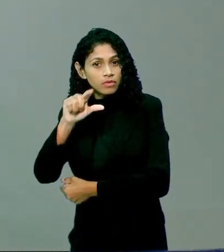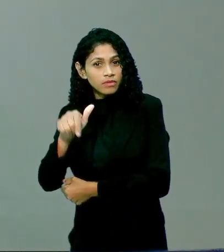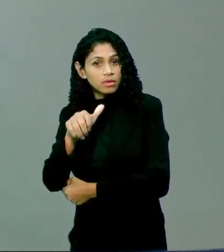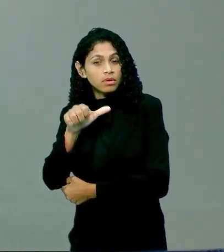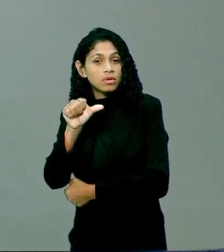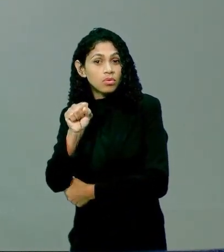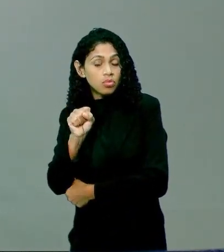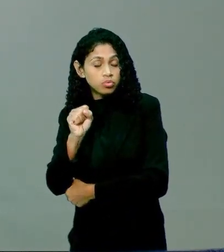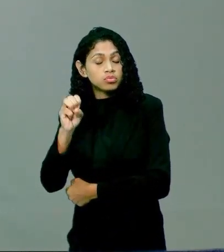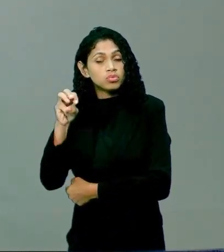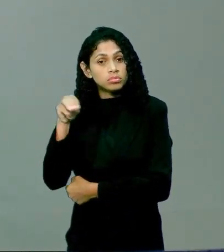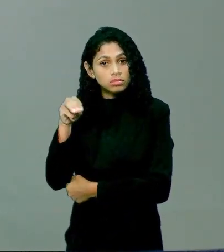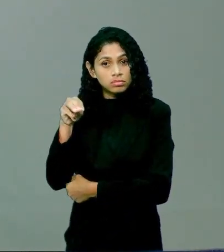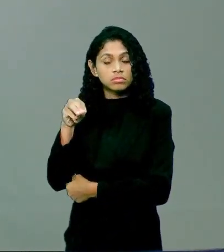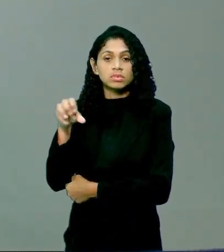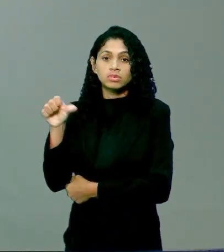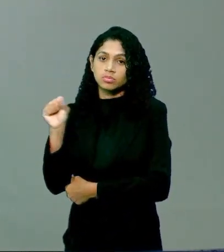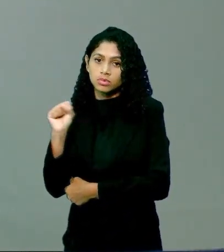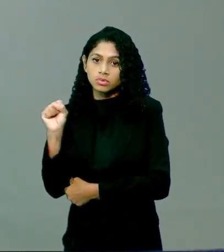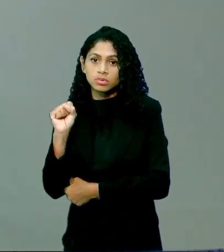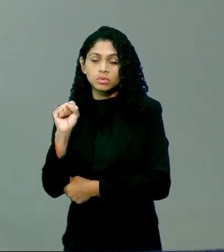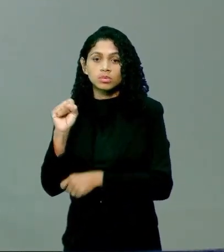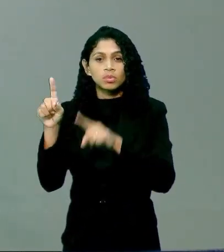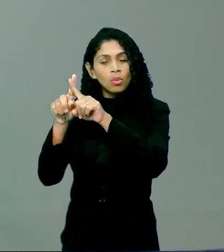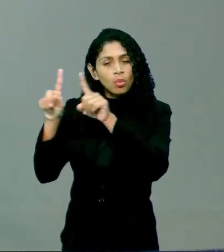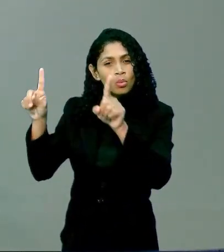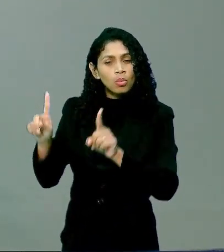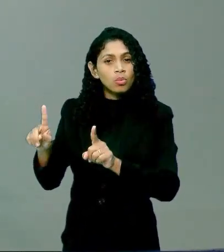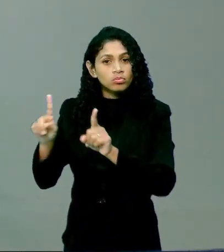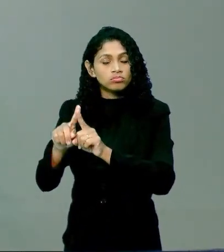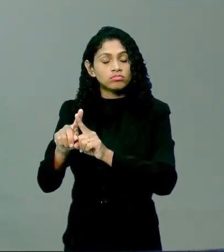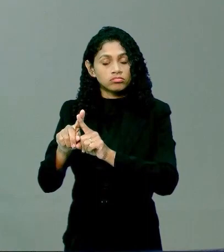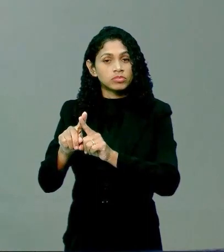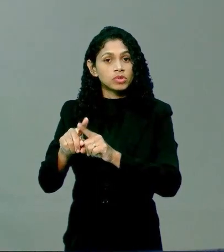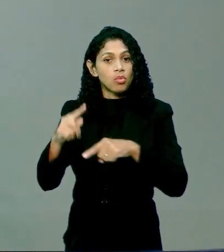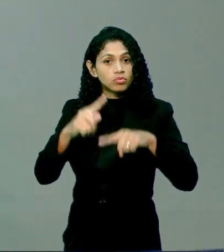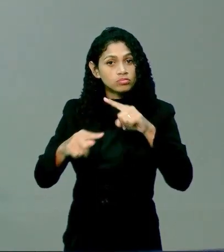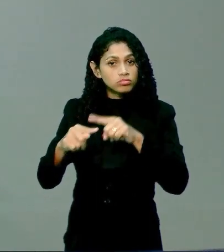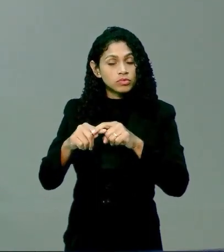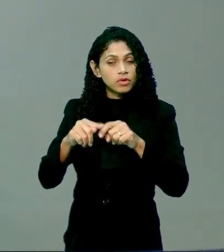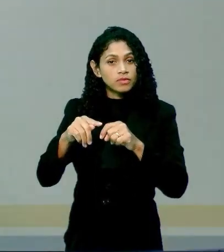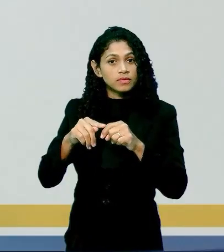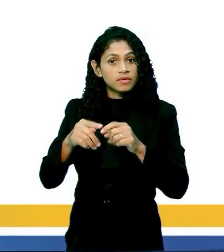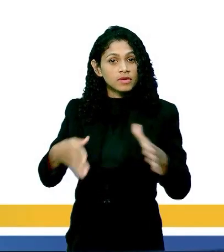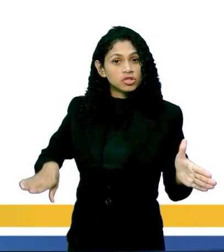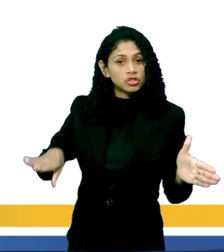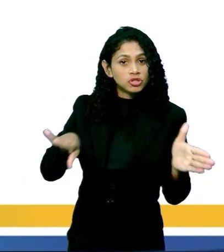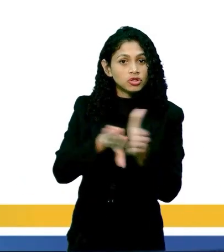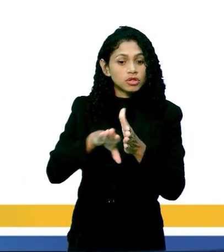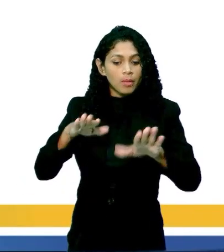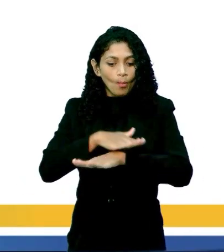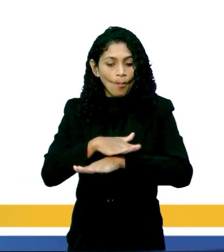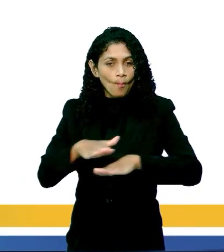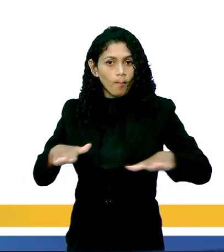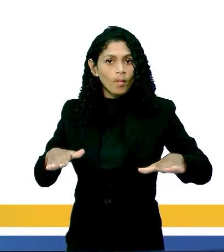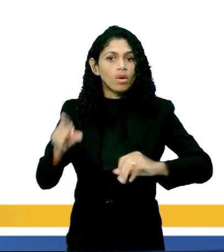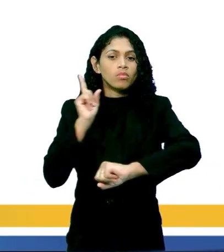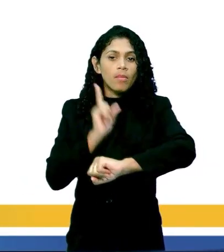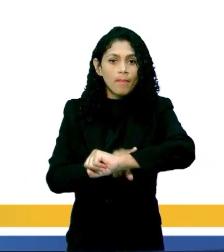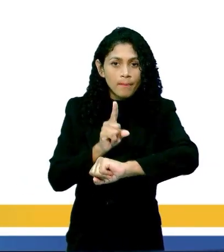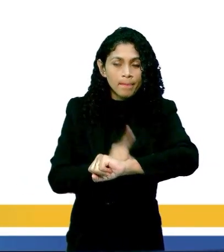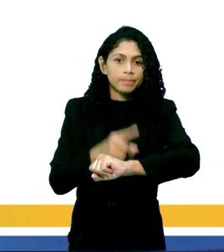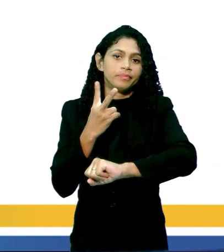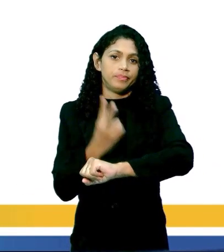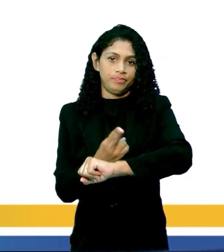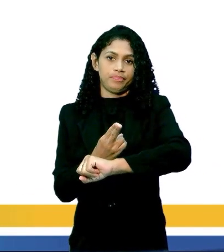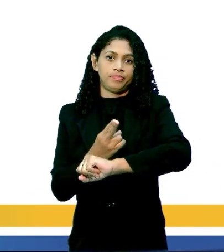ao quadrado, a gente vai observar que esses corpos chegarão ao mesmo tempo no chão. Ok? Vejamos uma outra questão que aborda sobre